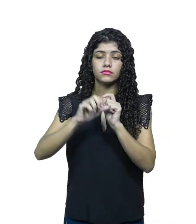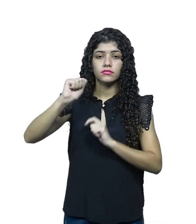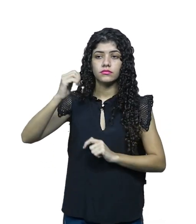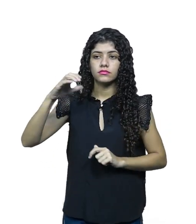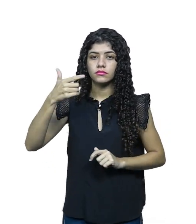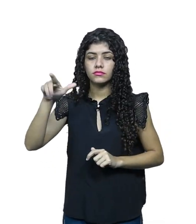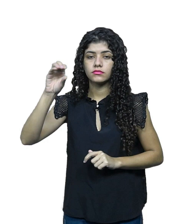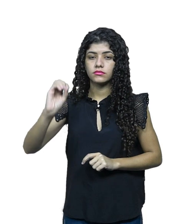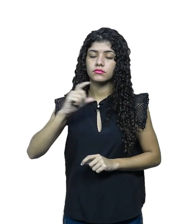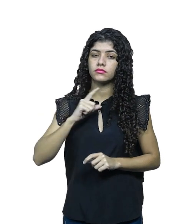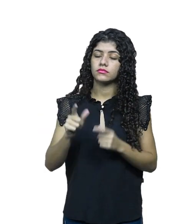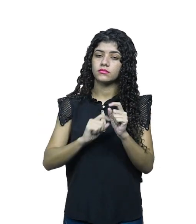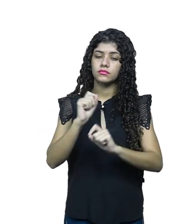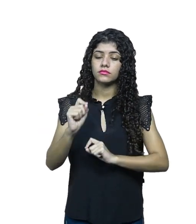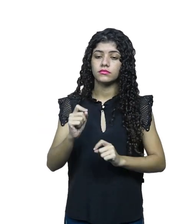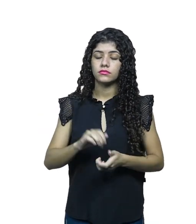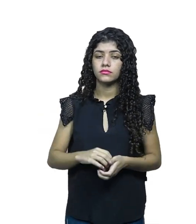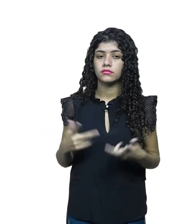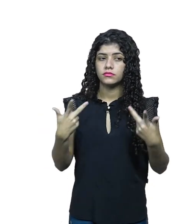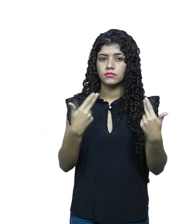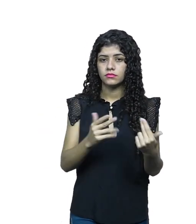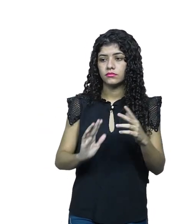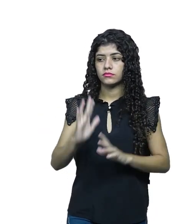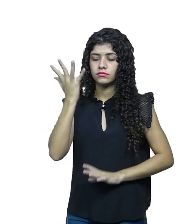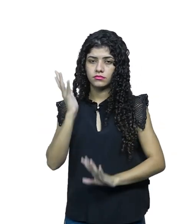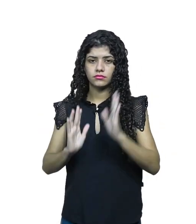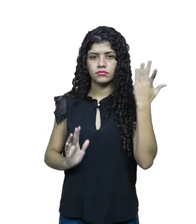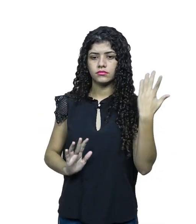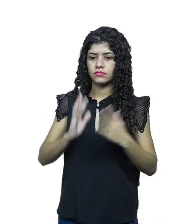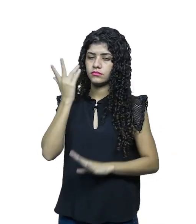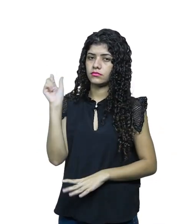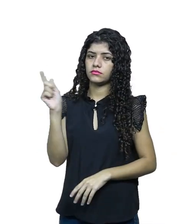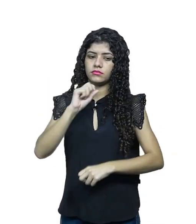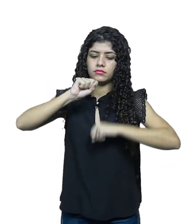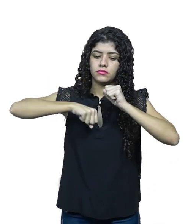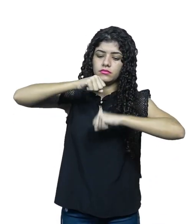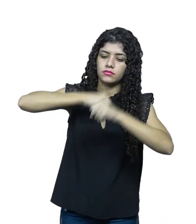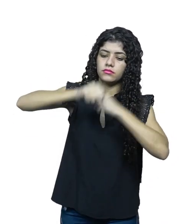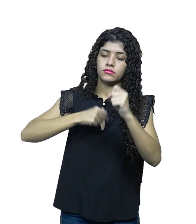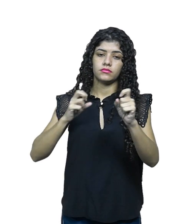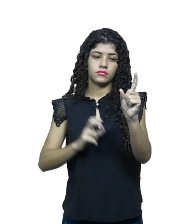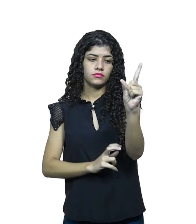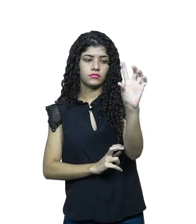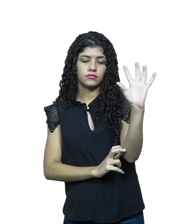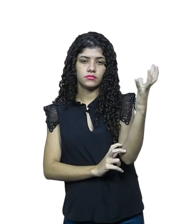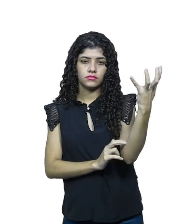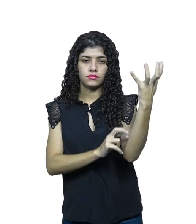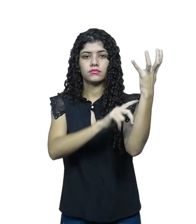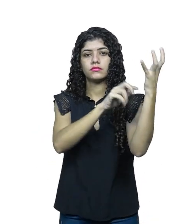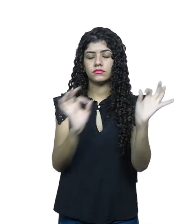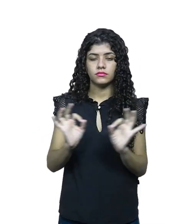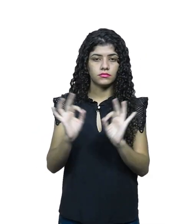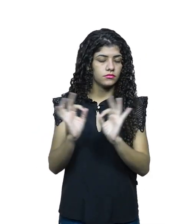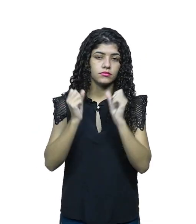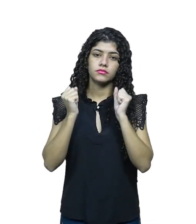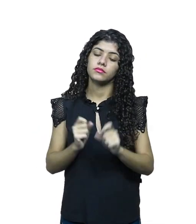software de edição pode te ajudar. E aí fica legal falar de ação. A ação, gente, e principalmente pensando em ação dramática, não é a mesma coisa que